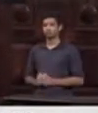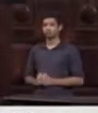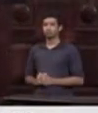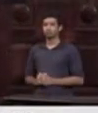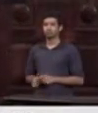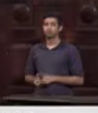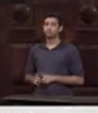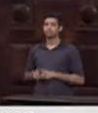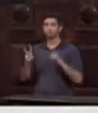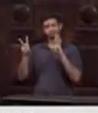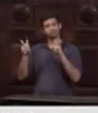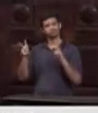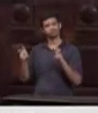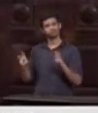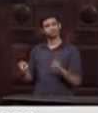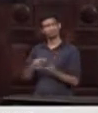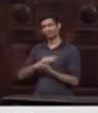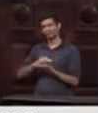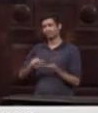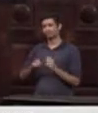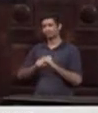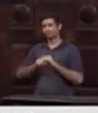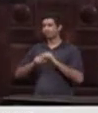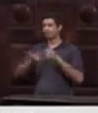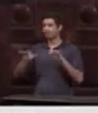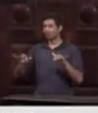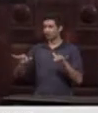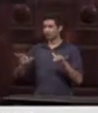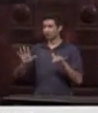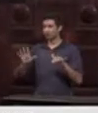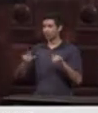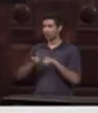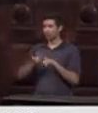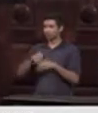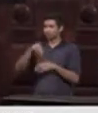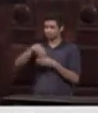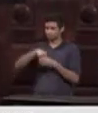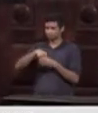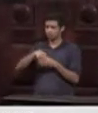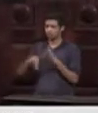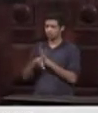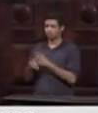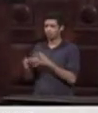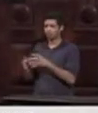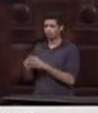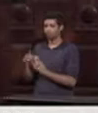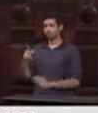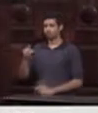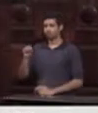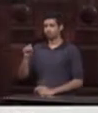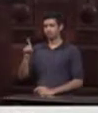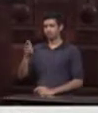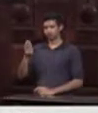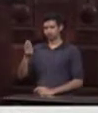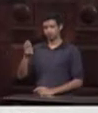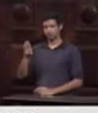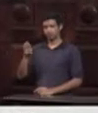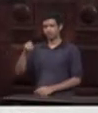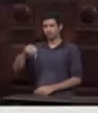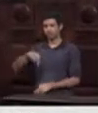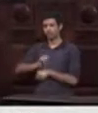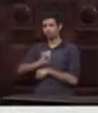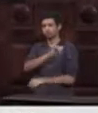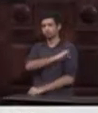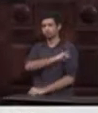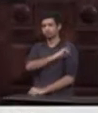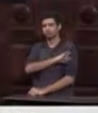tratados de maneira pública internos do nosso partido. Primeiro, o diretório do PSDB no estado do Rio de Janeiro foi o